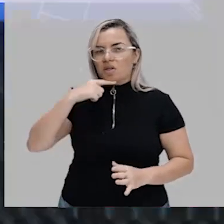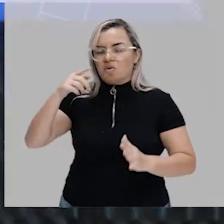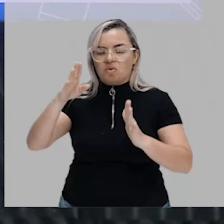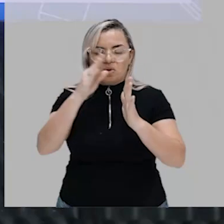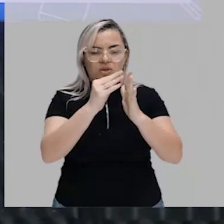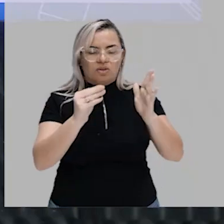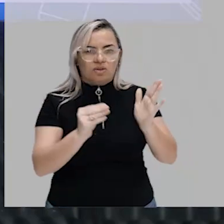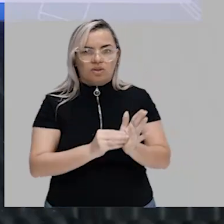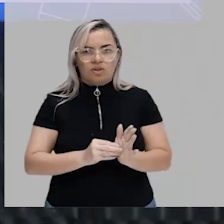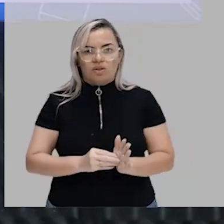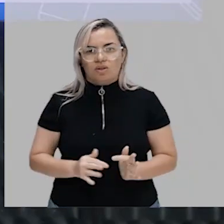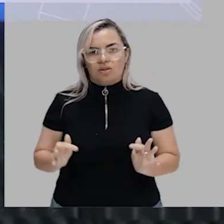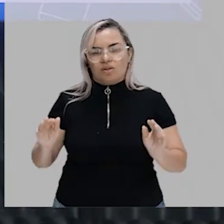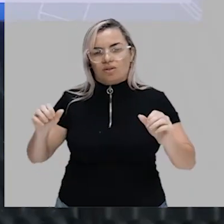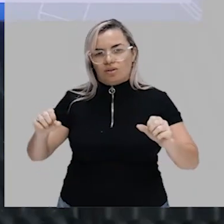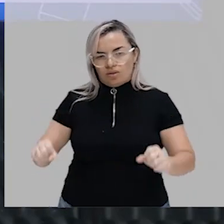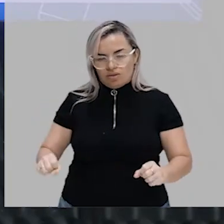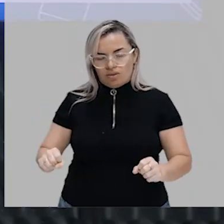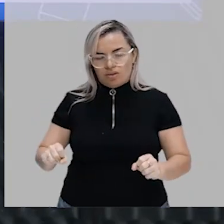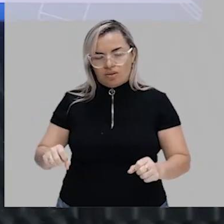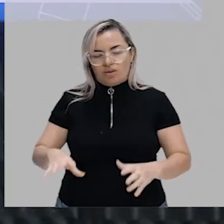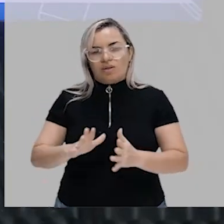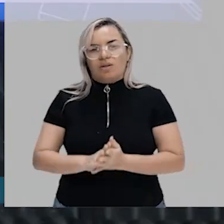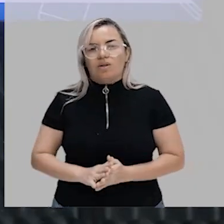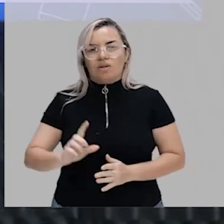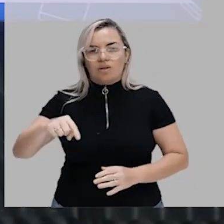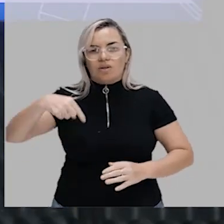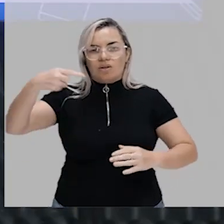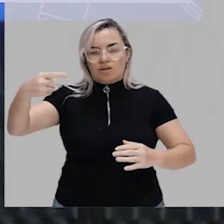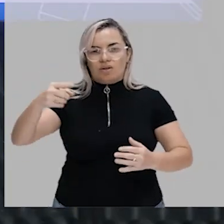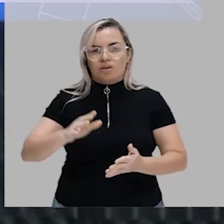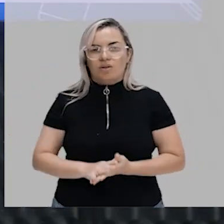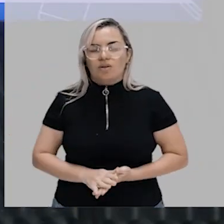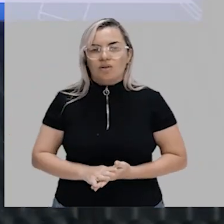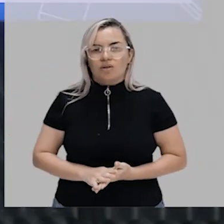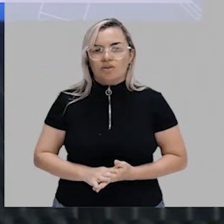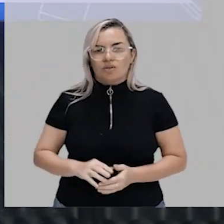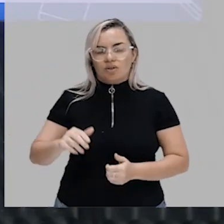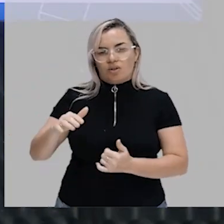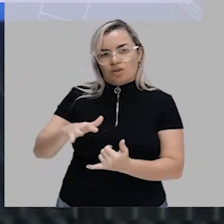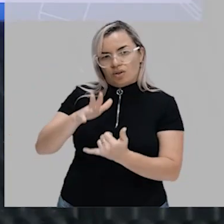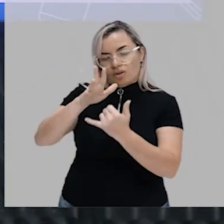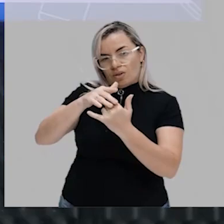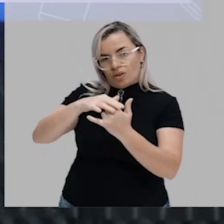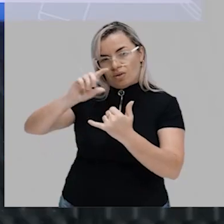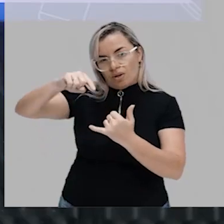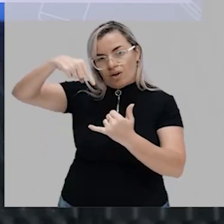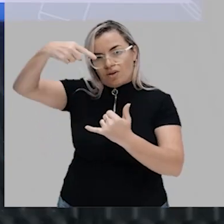deixo com vocês marcado um próximo encontro na próxima videoaula de Sociologia.